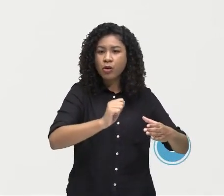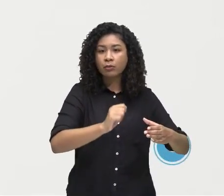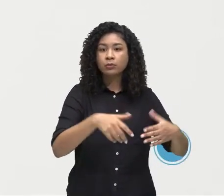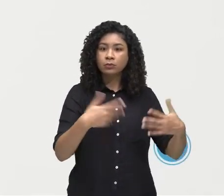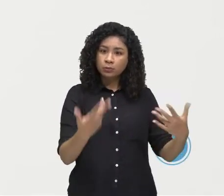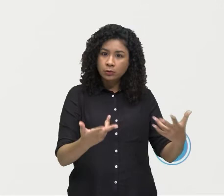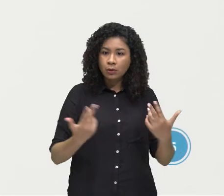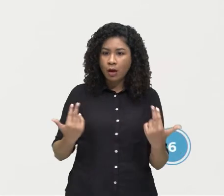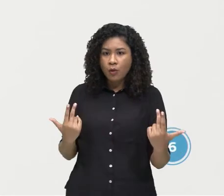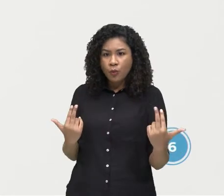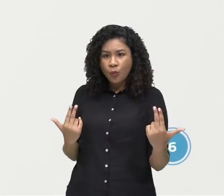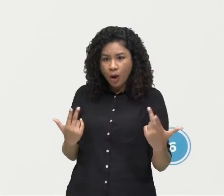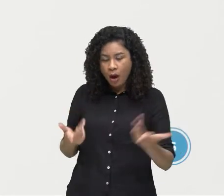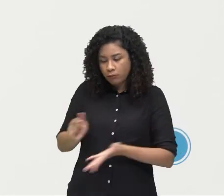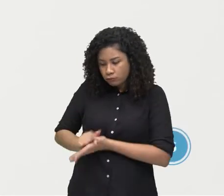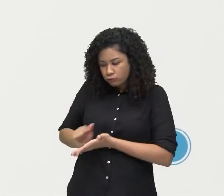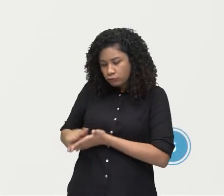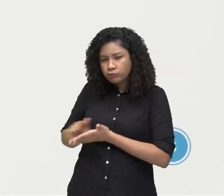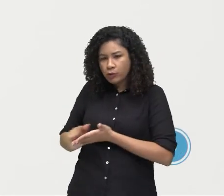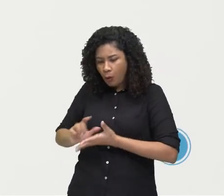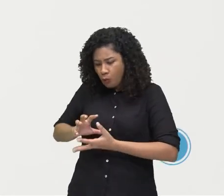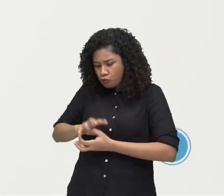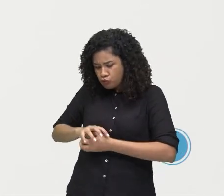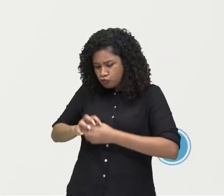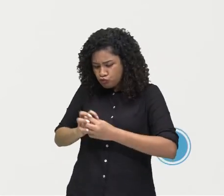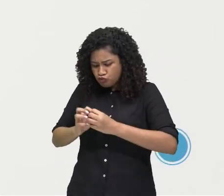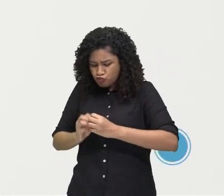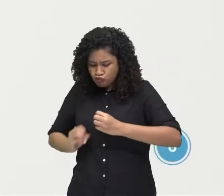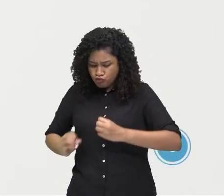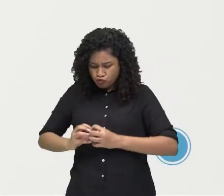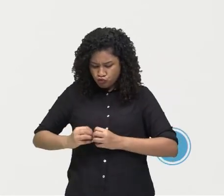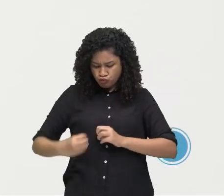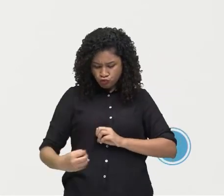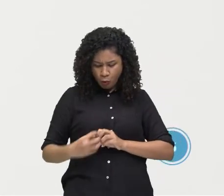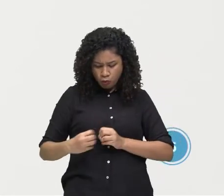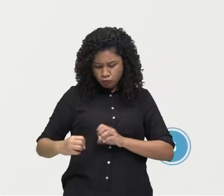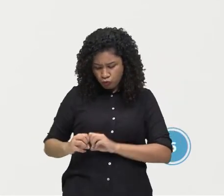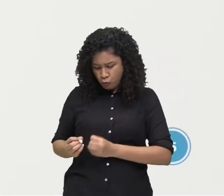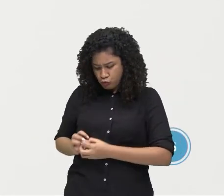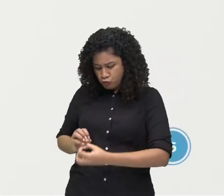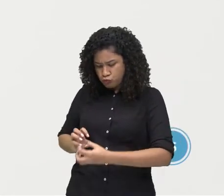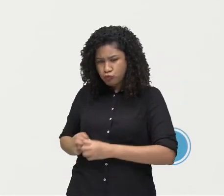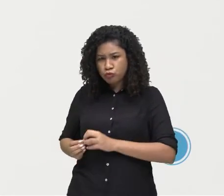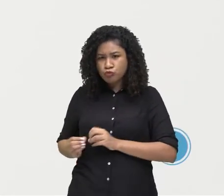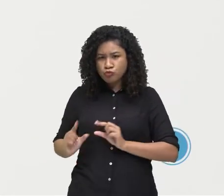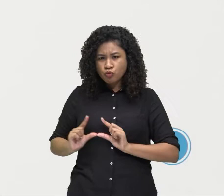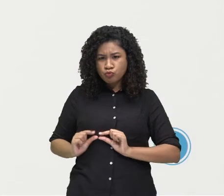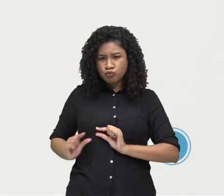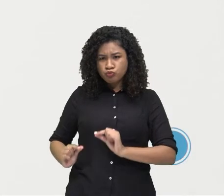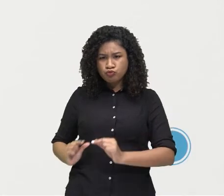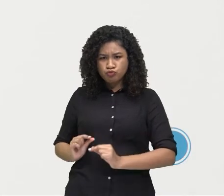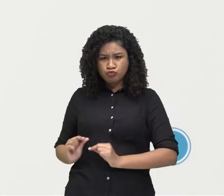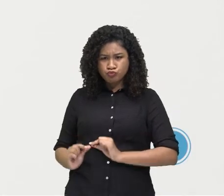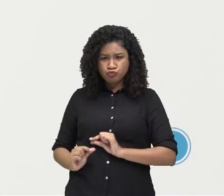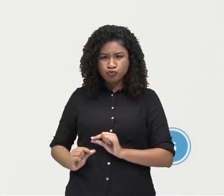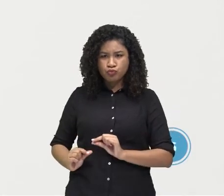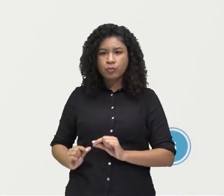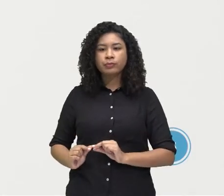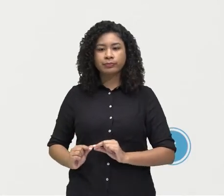tem essa função parecida com a bile. Dissolver ali aquela gordura, transformar em partículas menores, transformar em